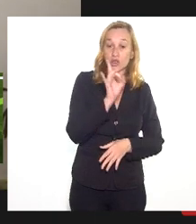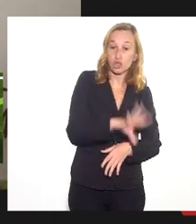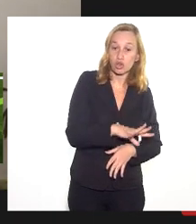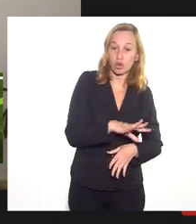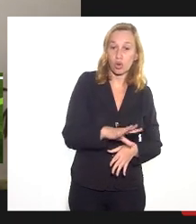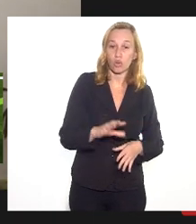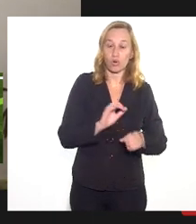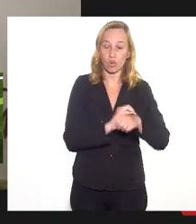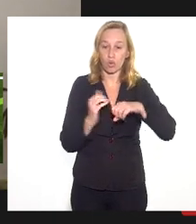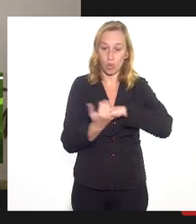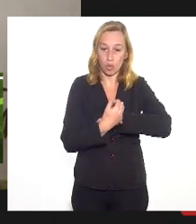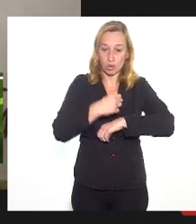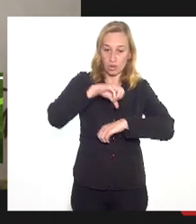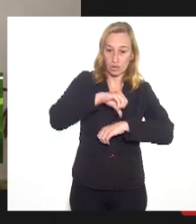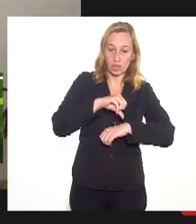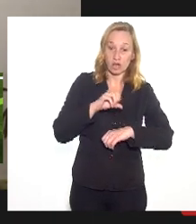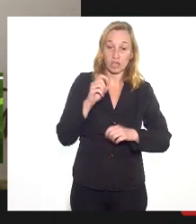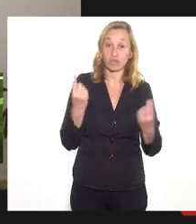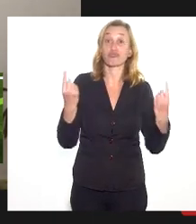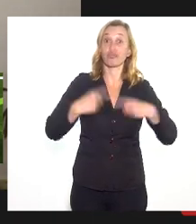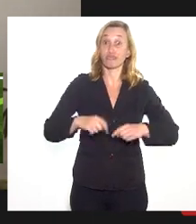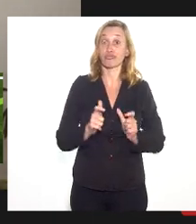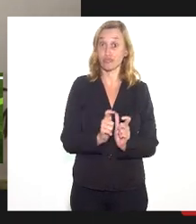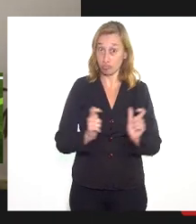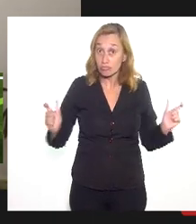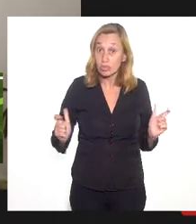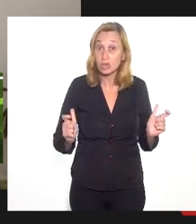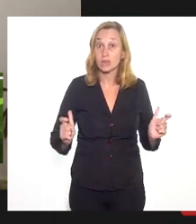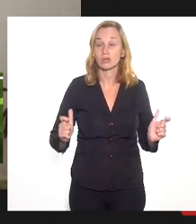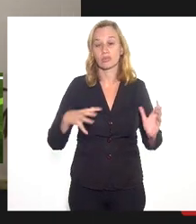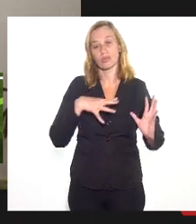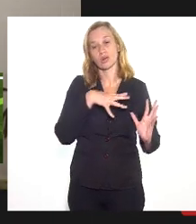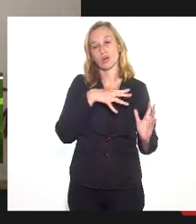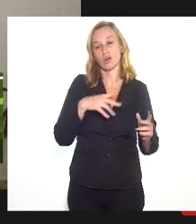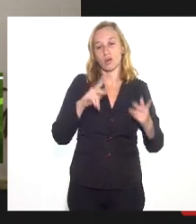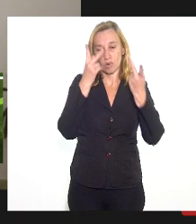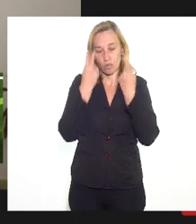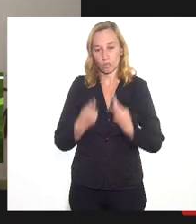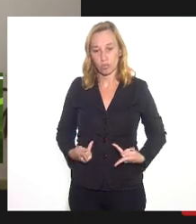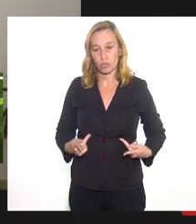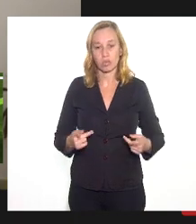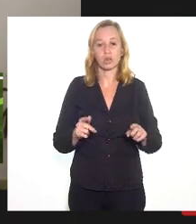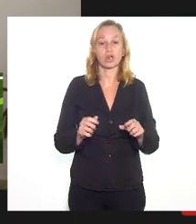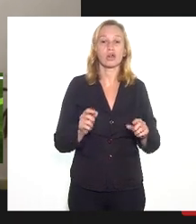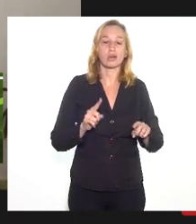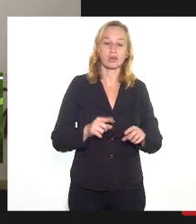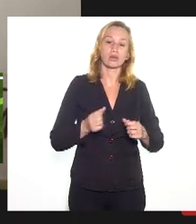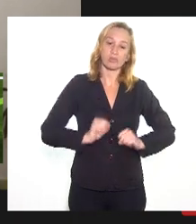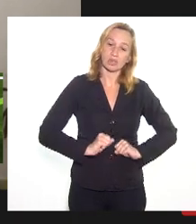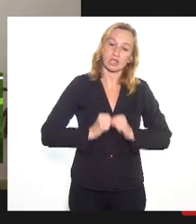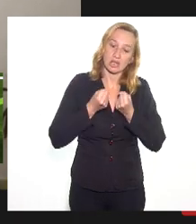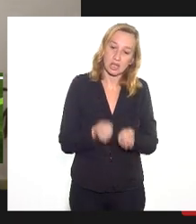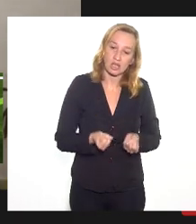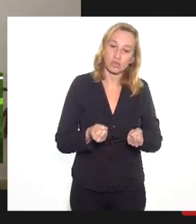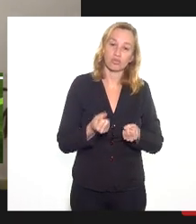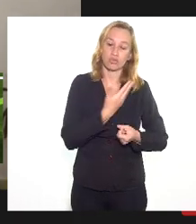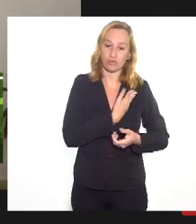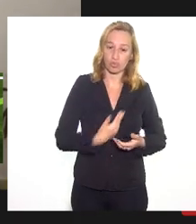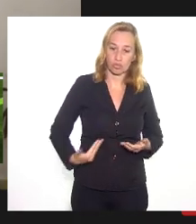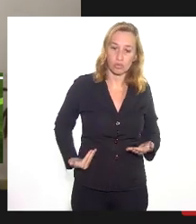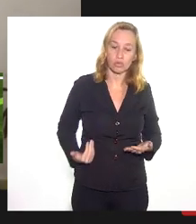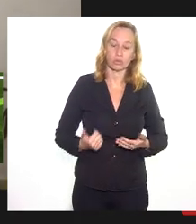o coronavírus, que já é um desafio enorme para a humanidade. É também a falta de vontade política dos governos